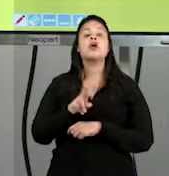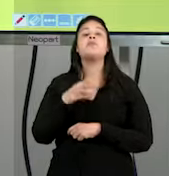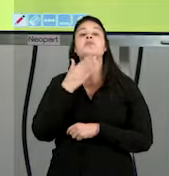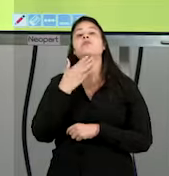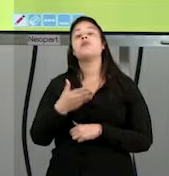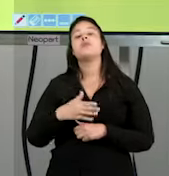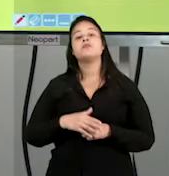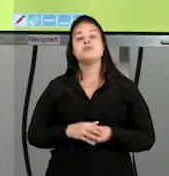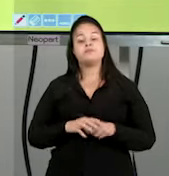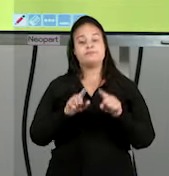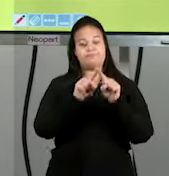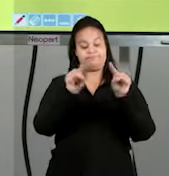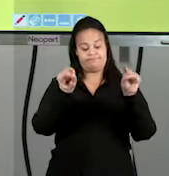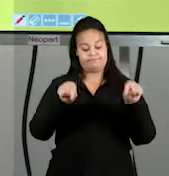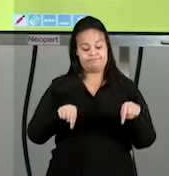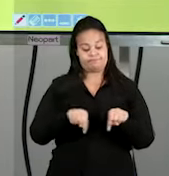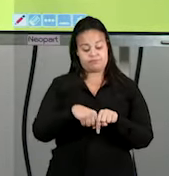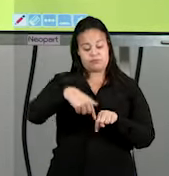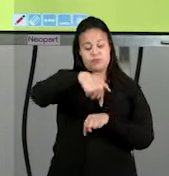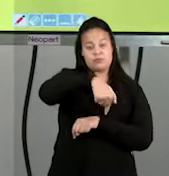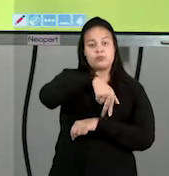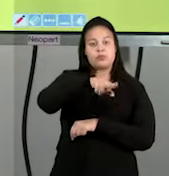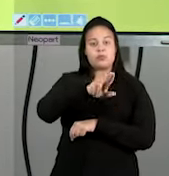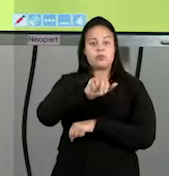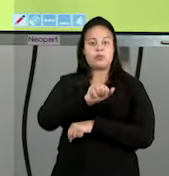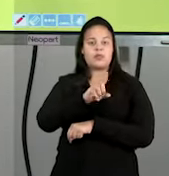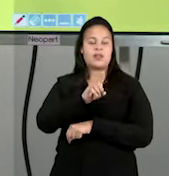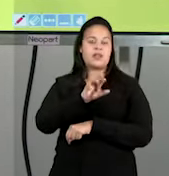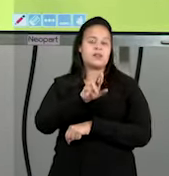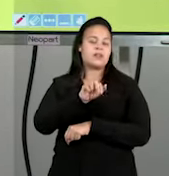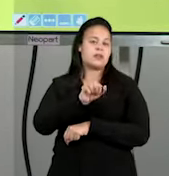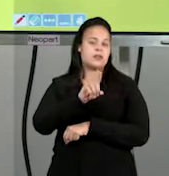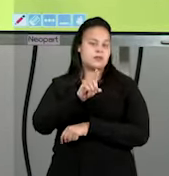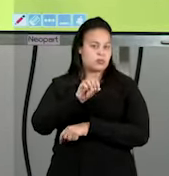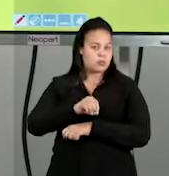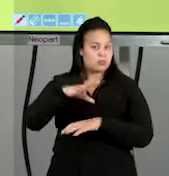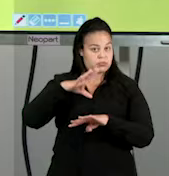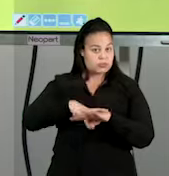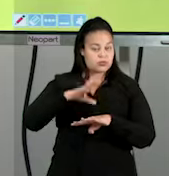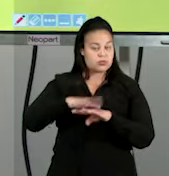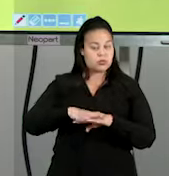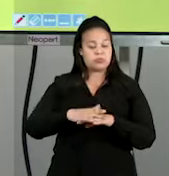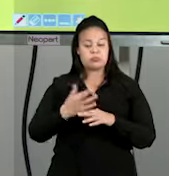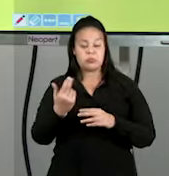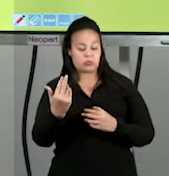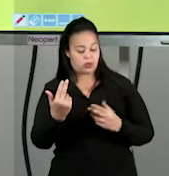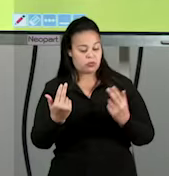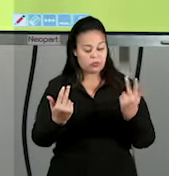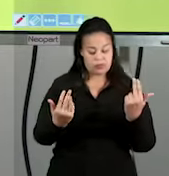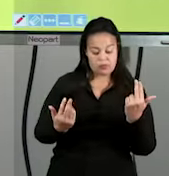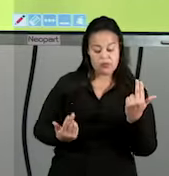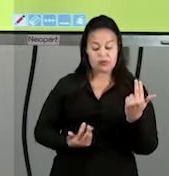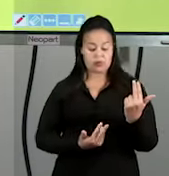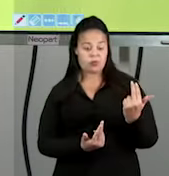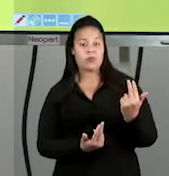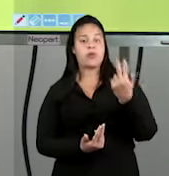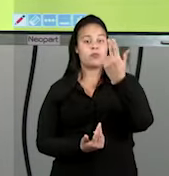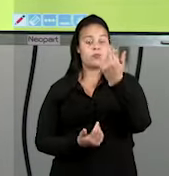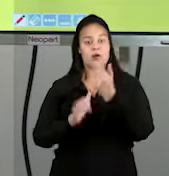de quadrado. Por quê? Porque tem os 4 lados iguais, os 4